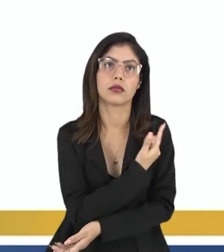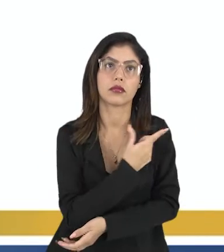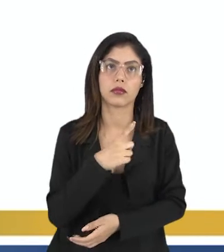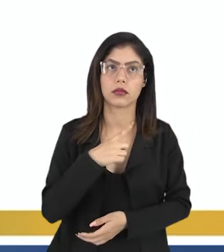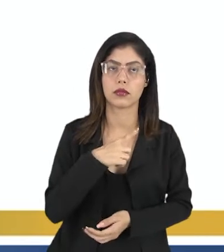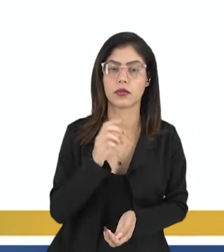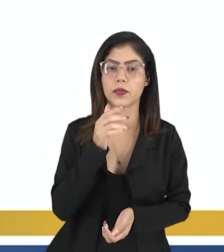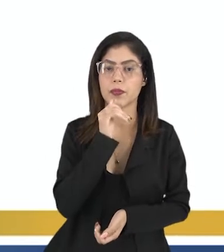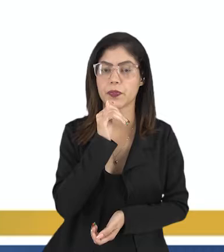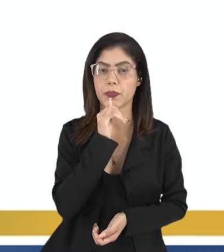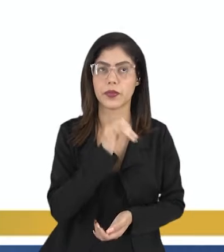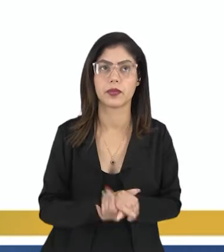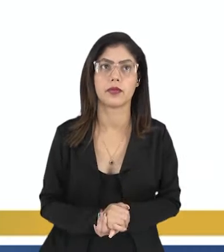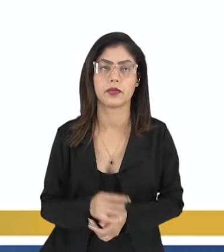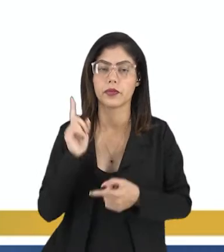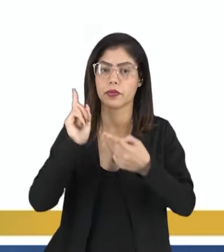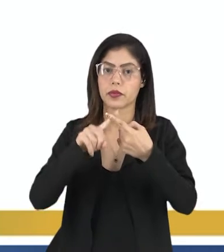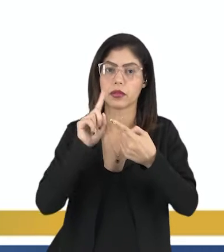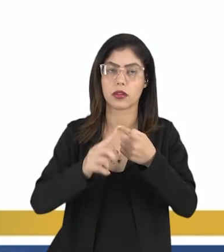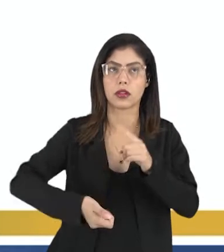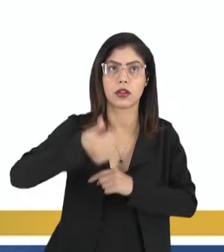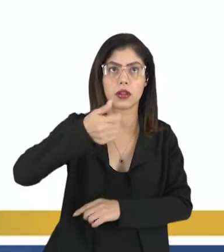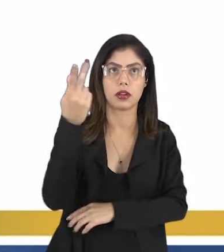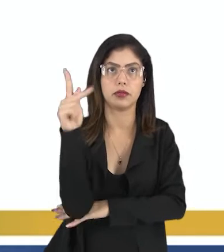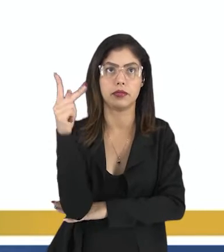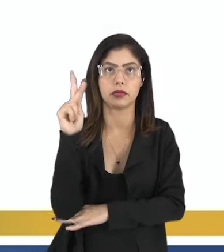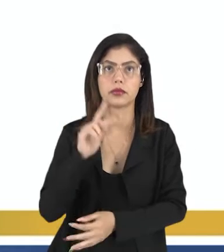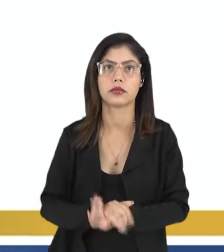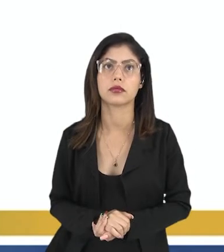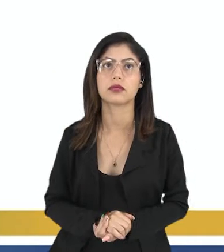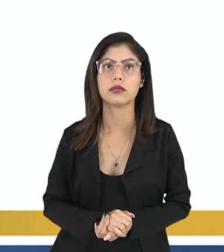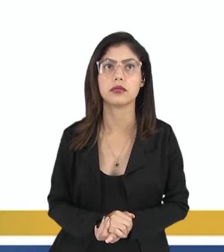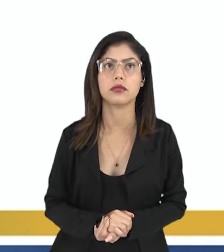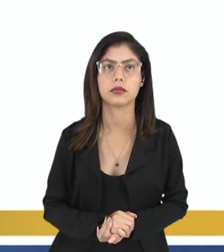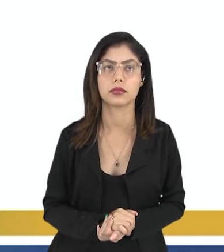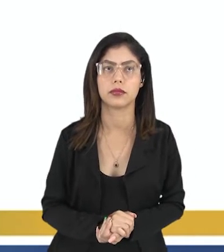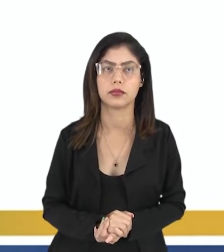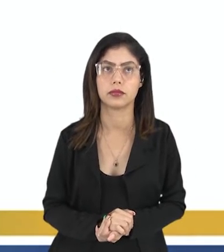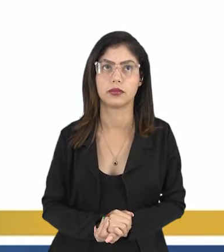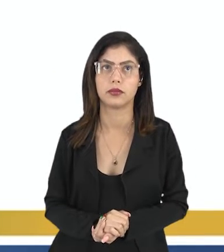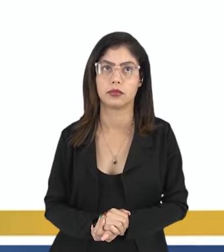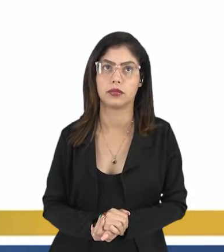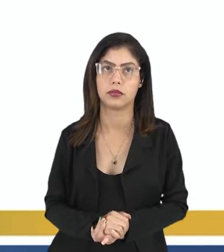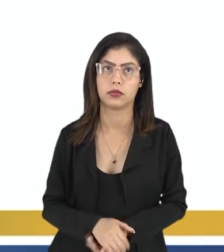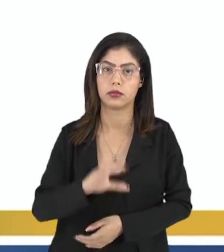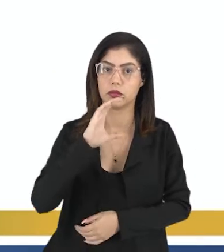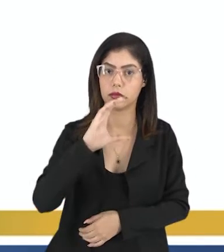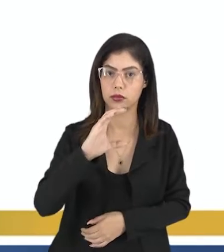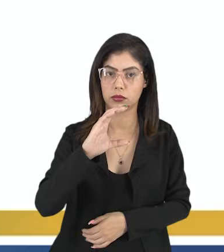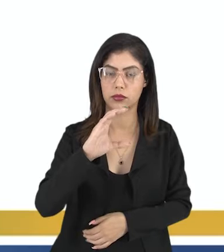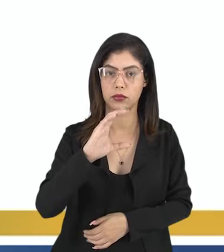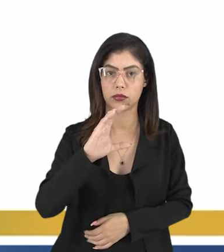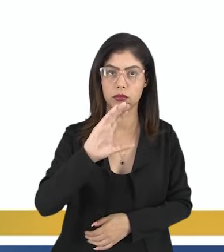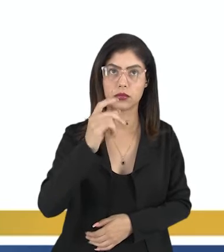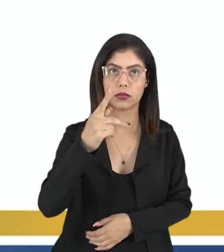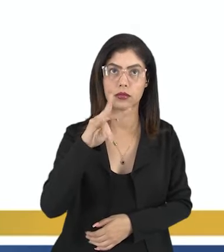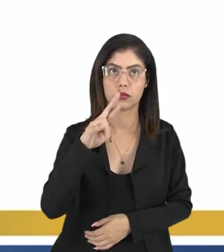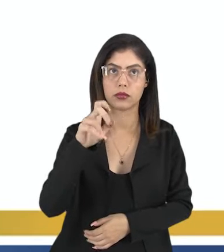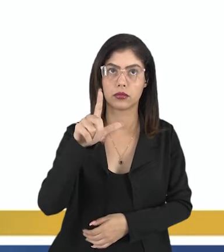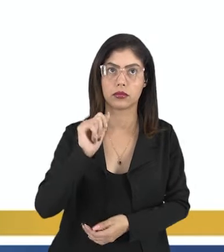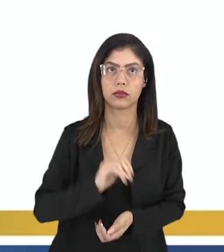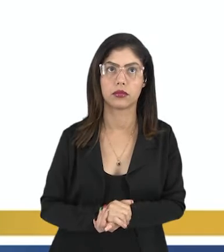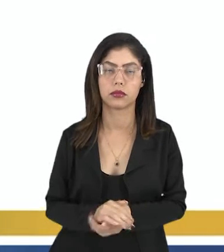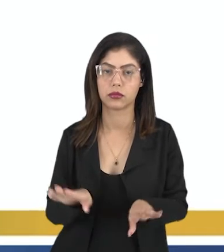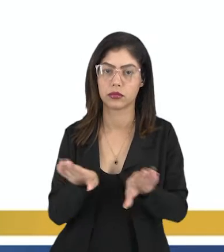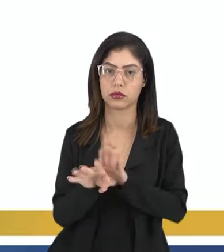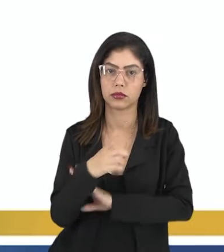temos aí, por exemplo, no primeiro período, nós vamos ter no início um capital e